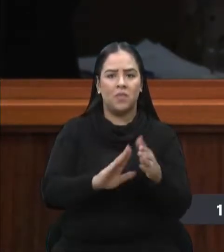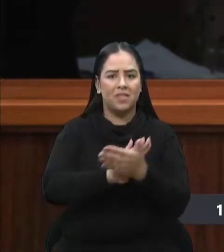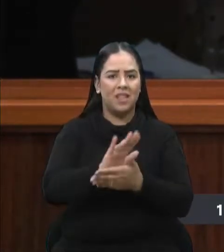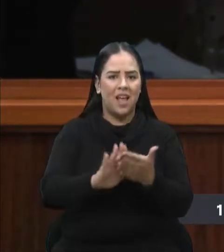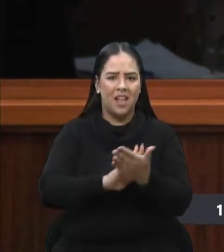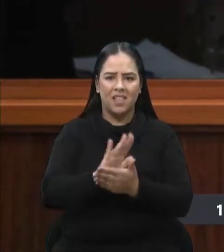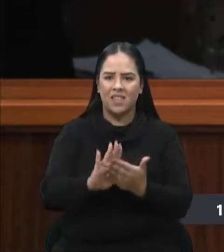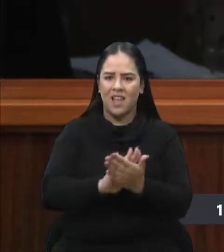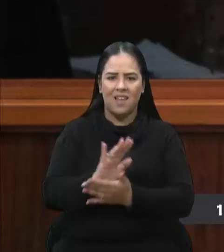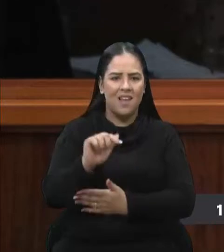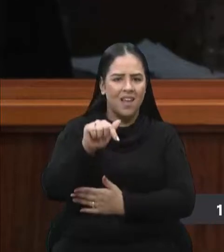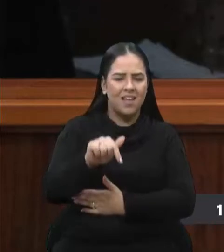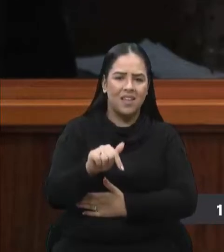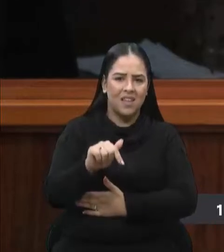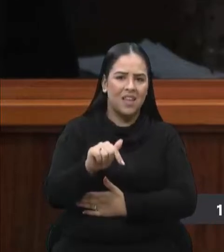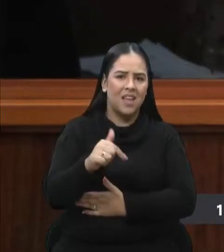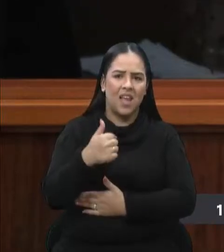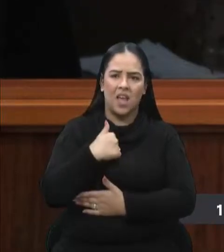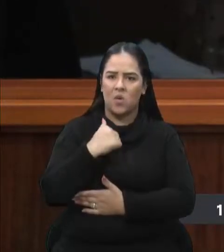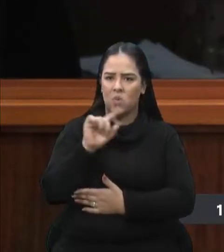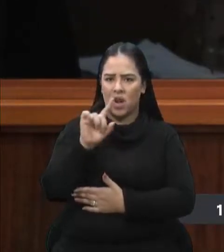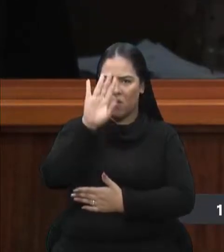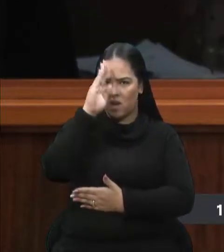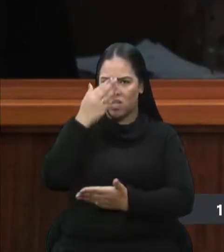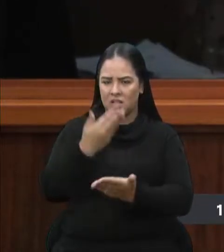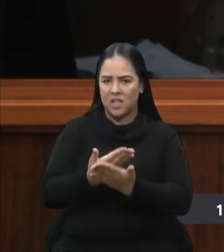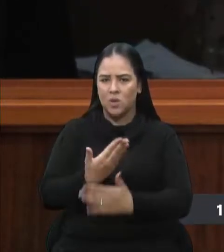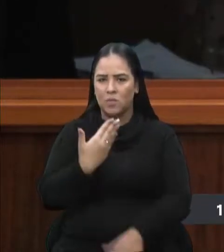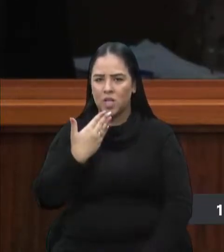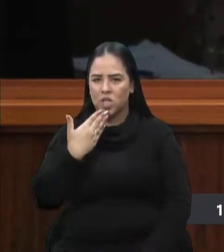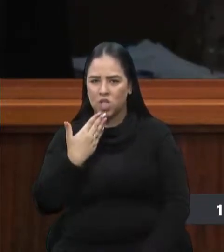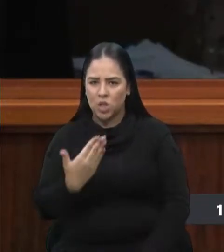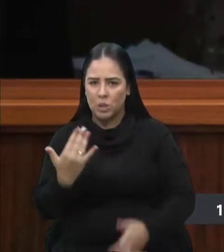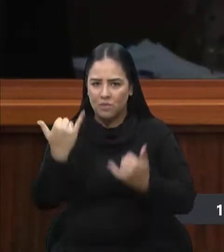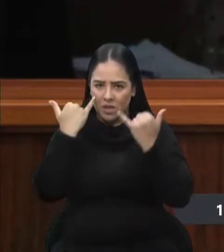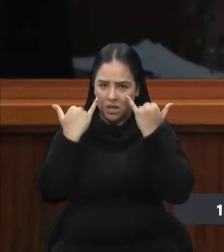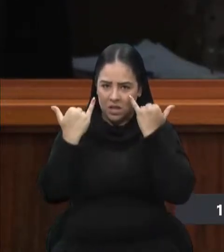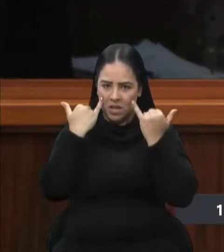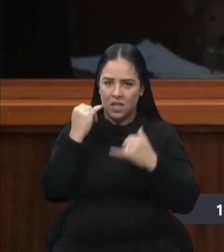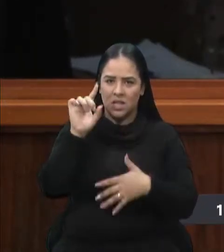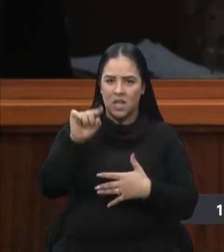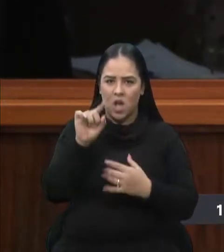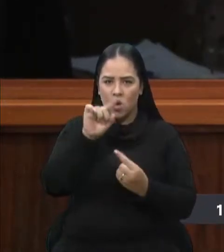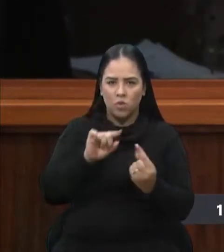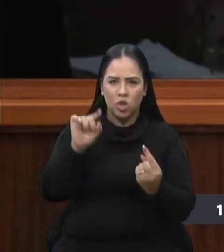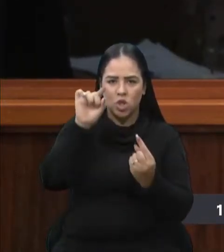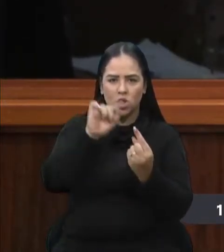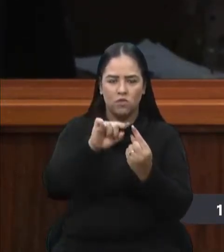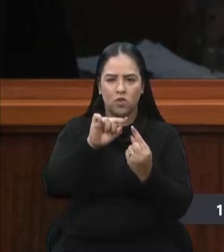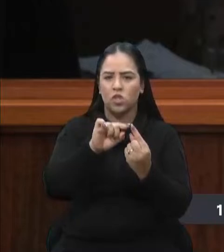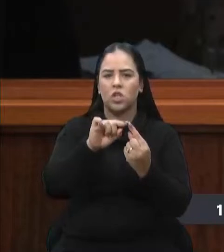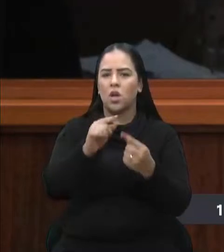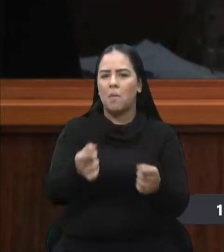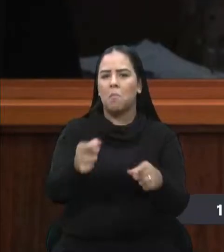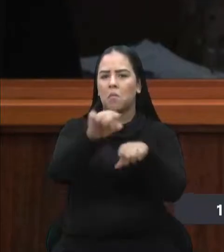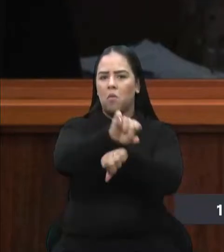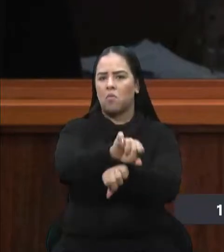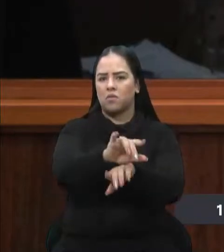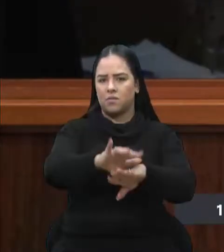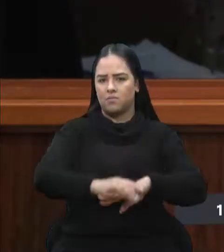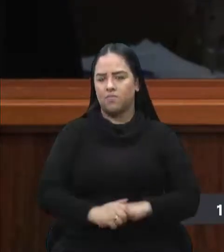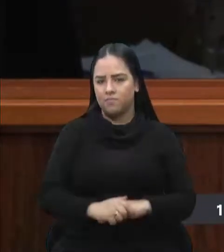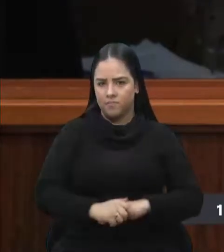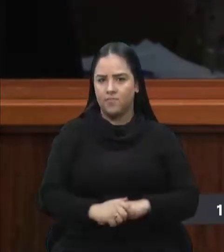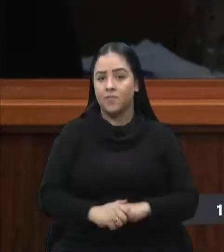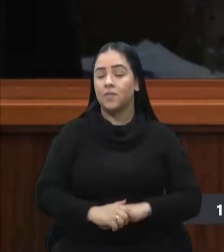aqui, aliás, eu não acredito que pedido de informação seja objeto de oposição. É